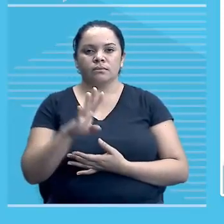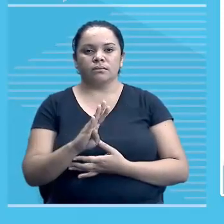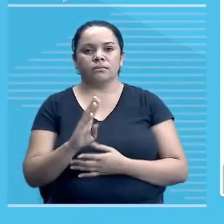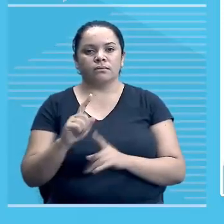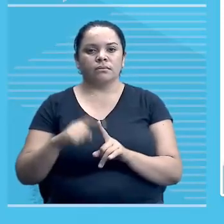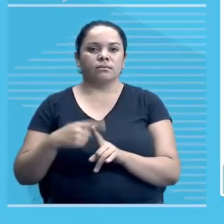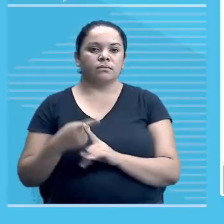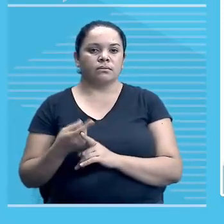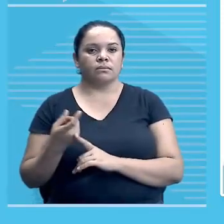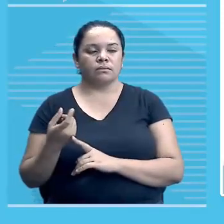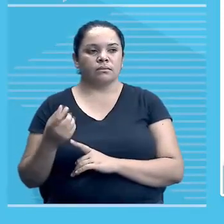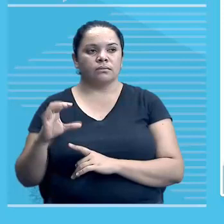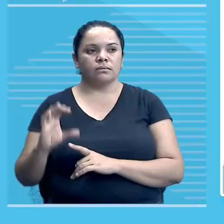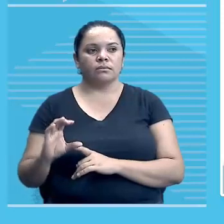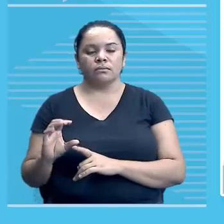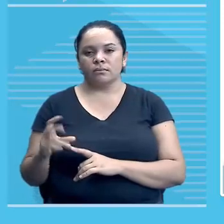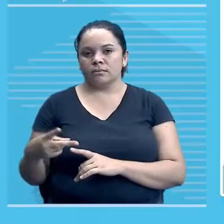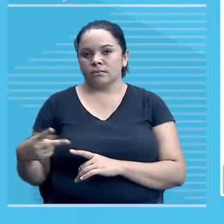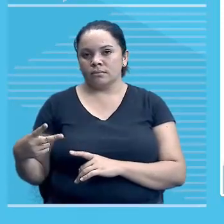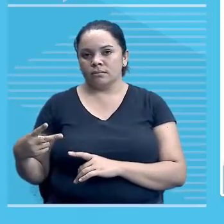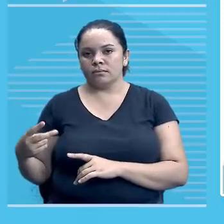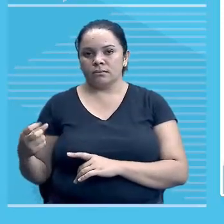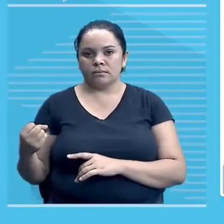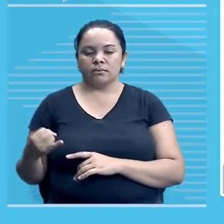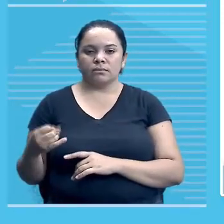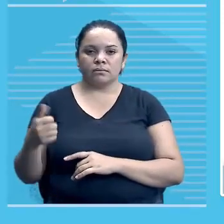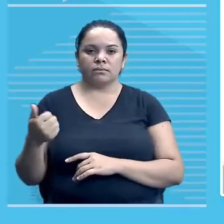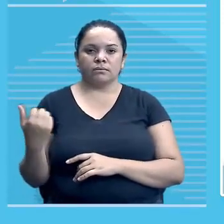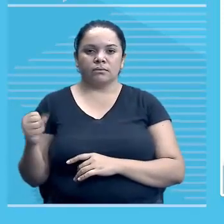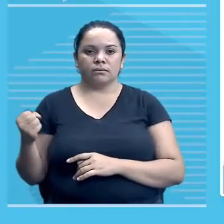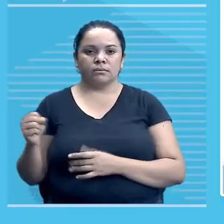mais c igual a menos 18,